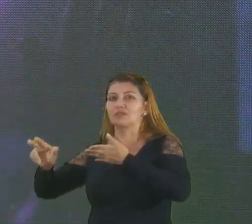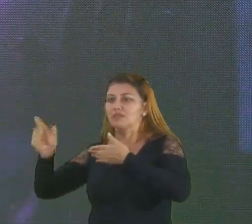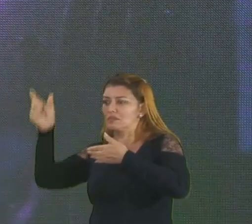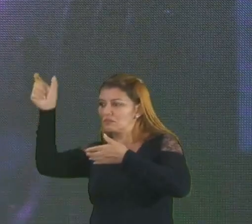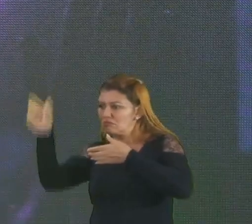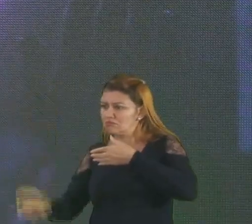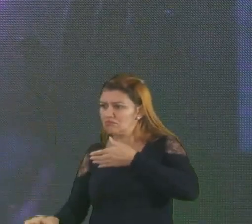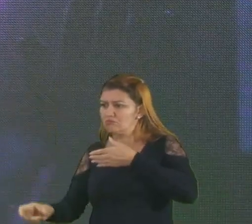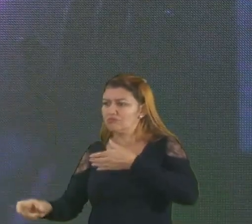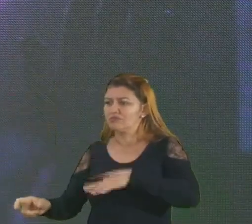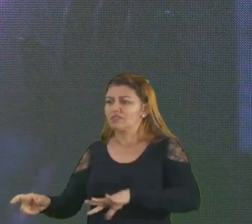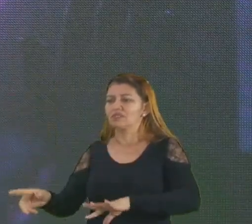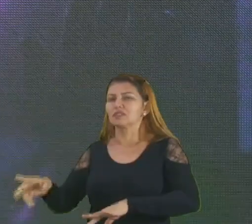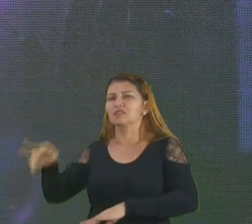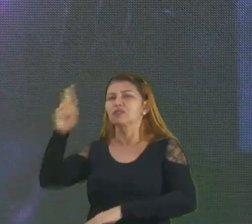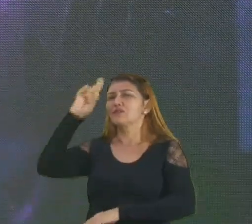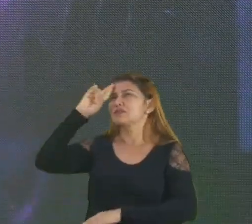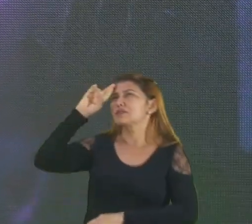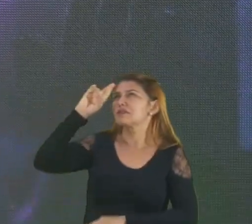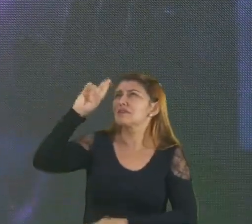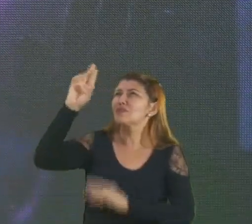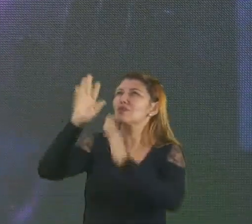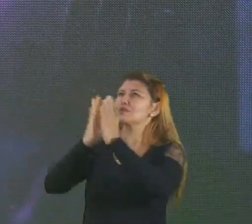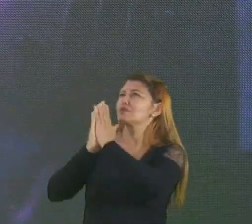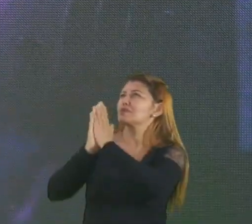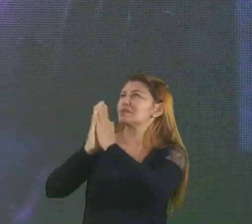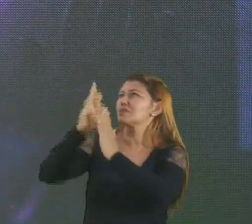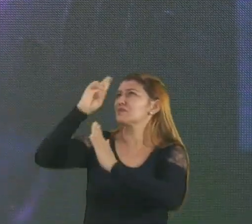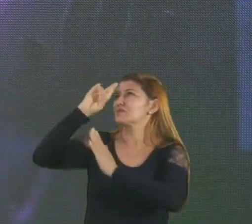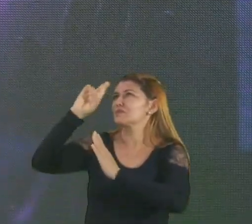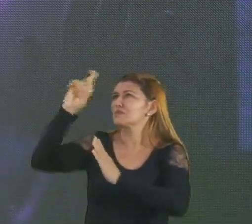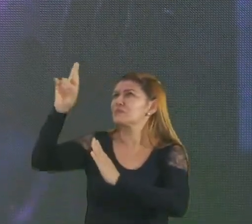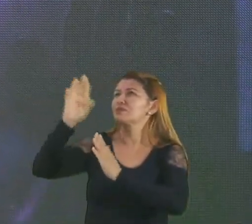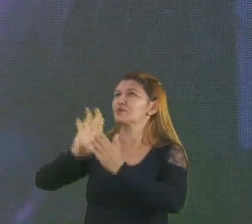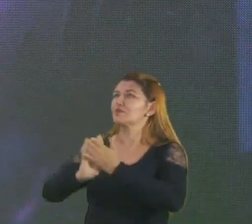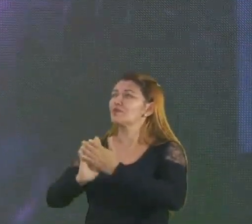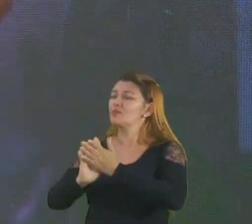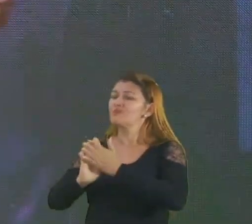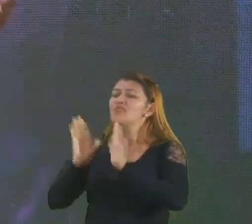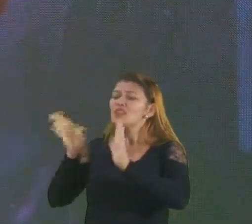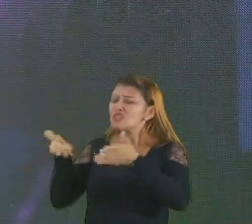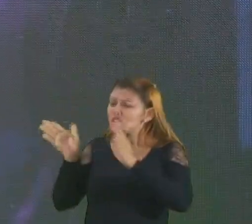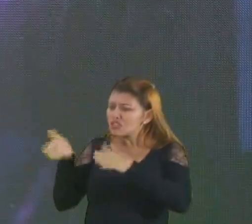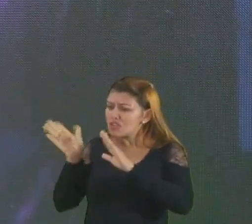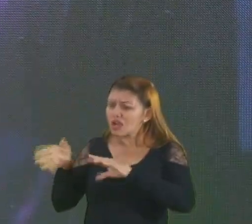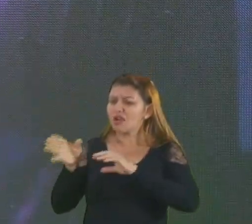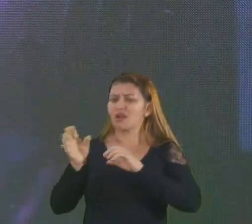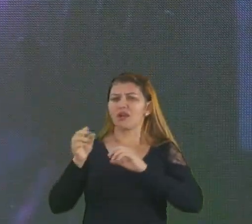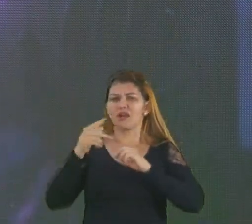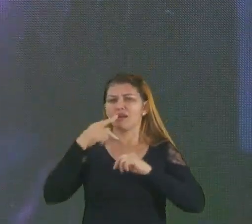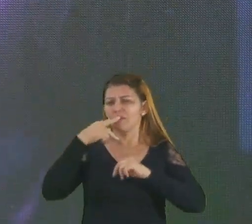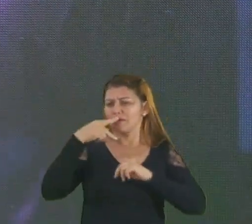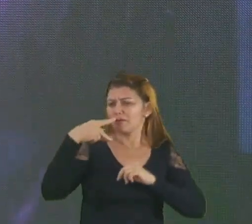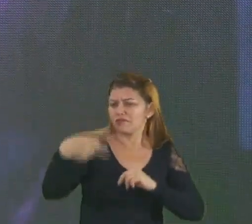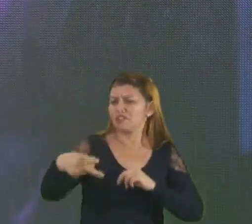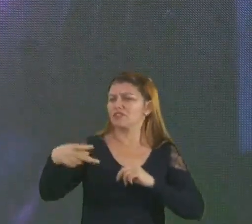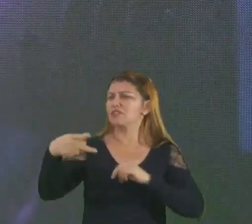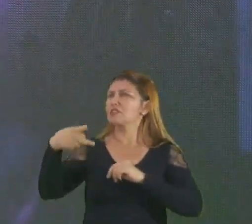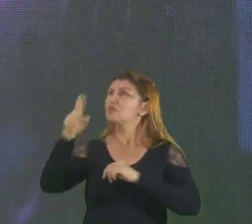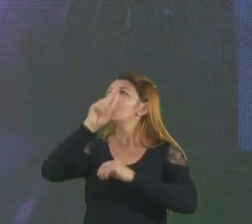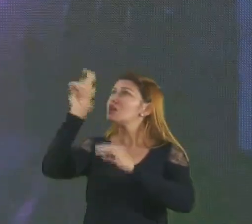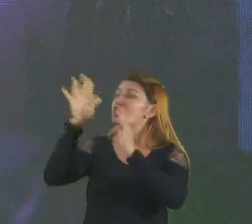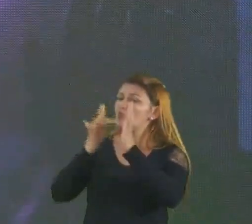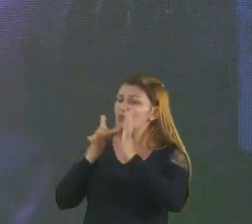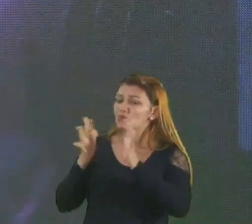dia: Senhor, Senhor, não profetizamos em teu nome